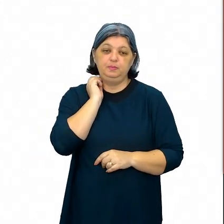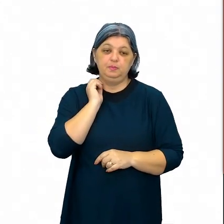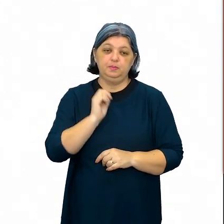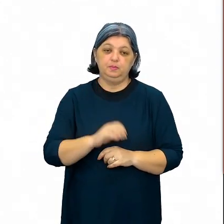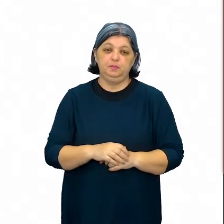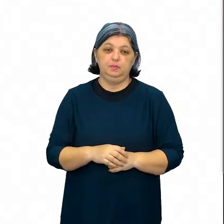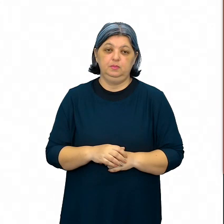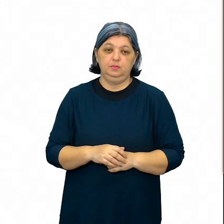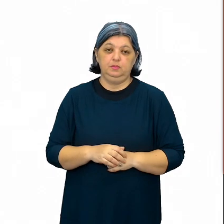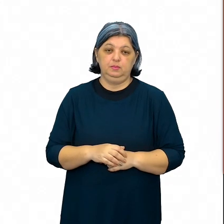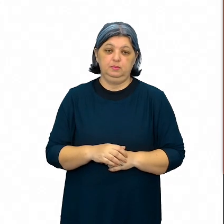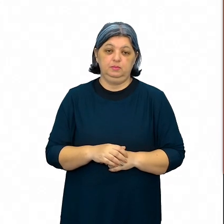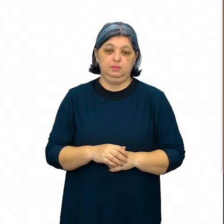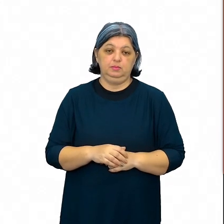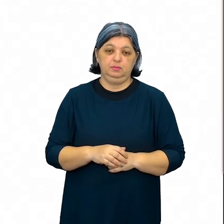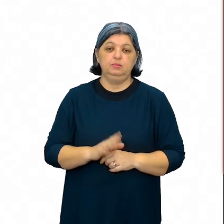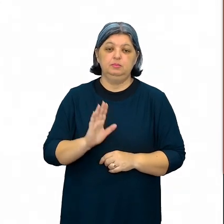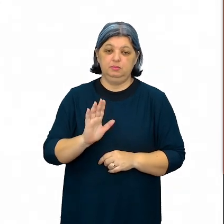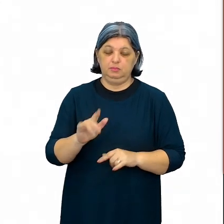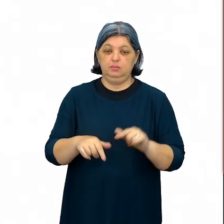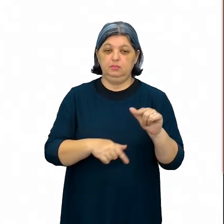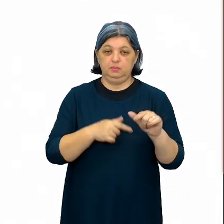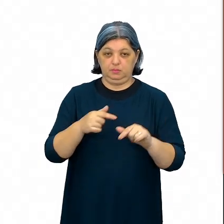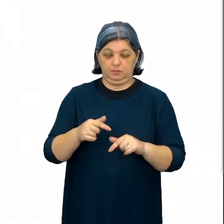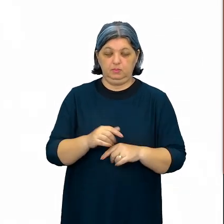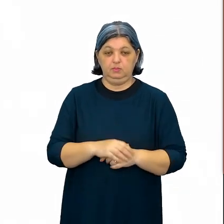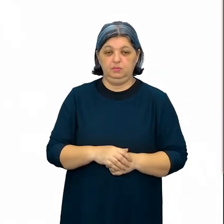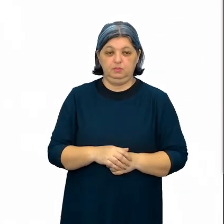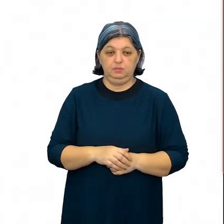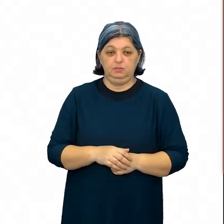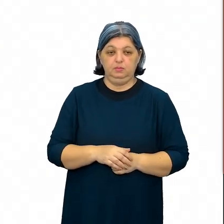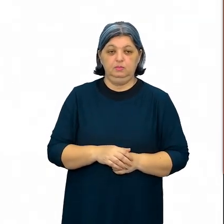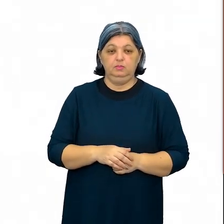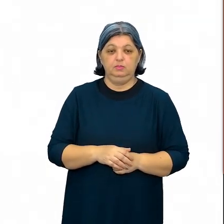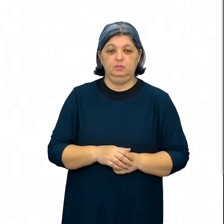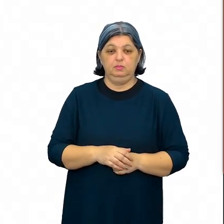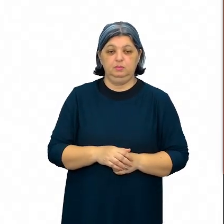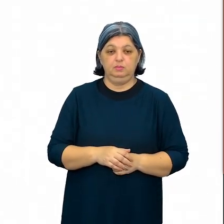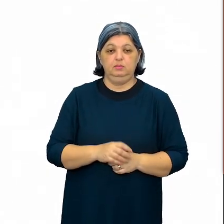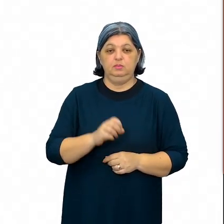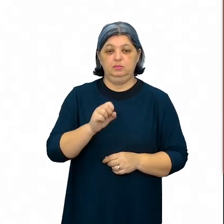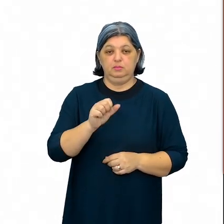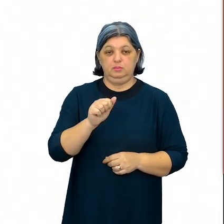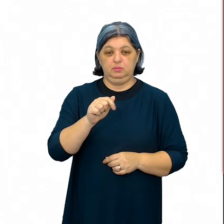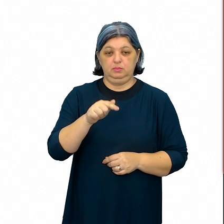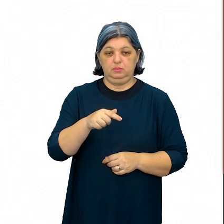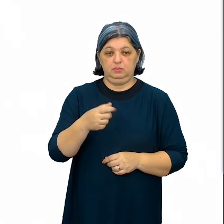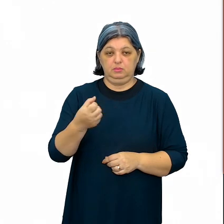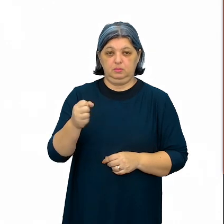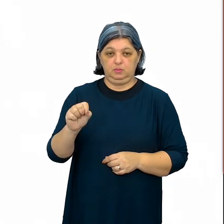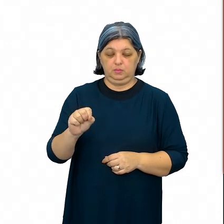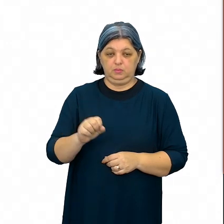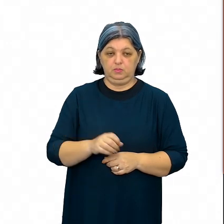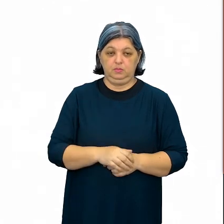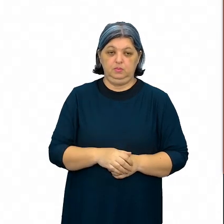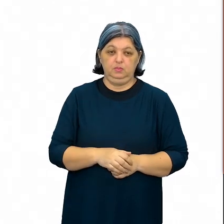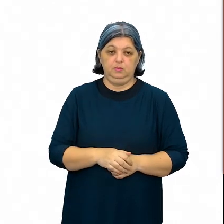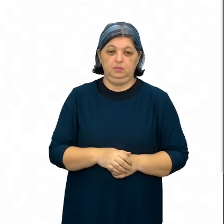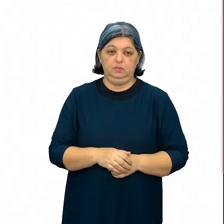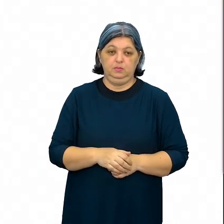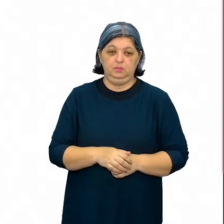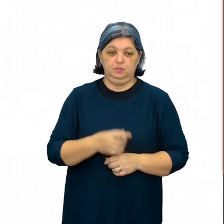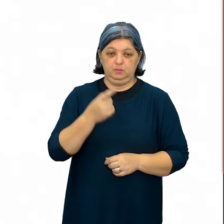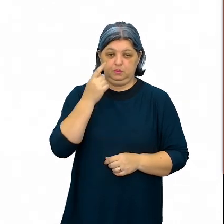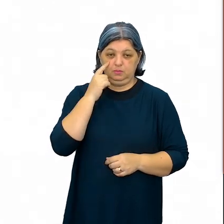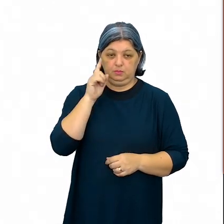mesmo nós temos aqui ó nós já trabalhamos né com a sequência de atividades sete oito aqui ó